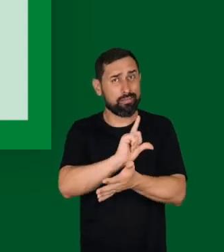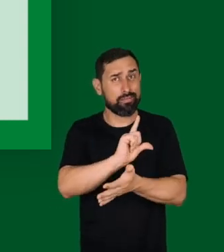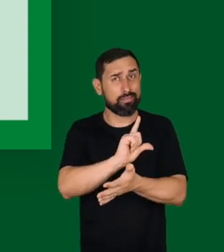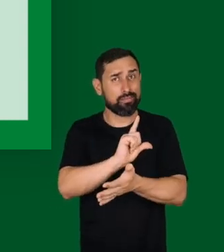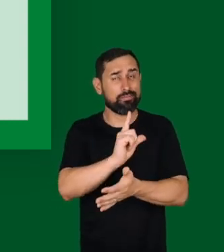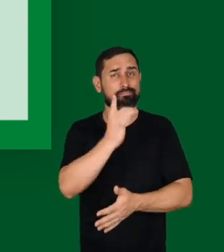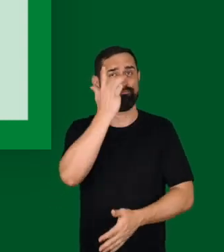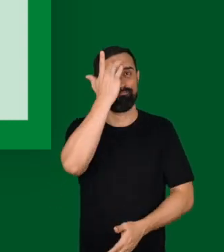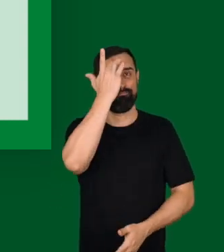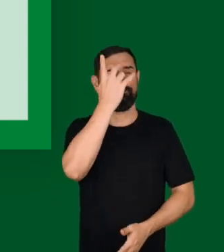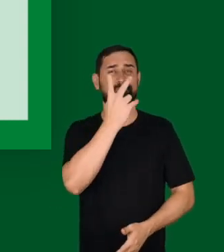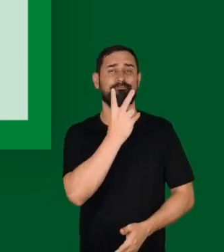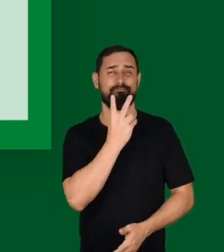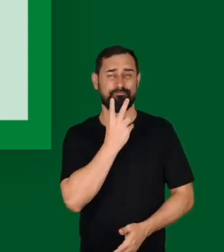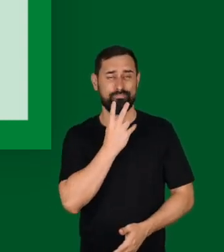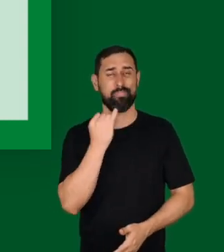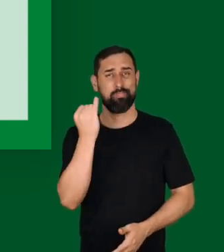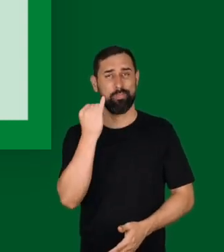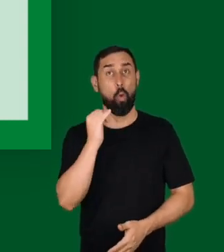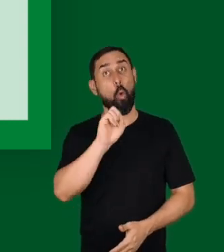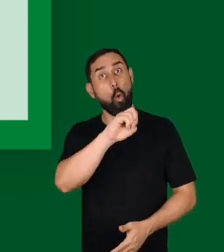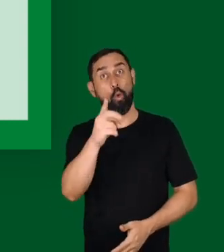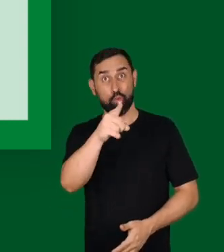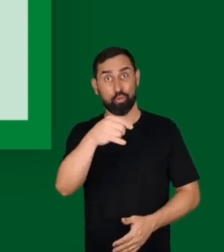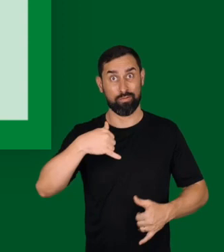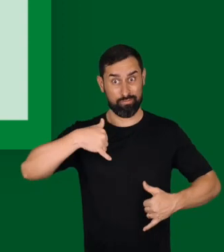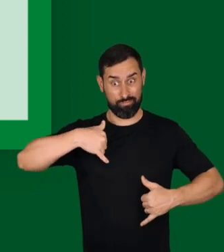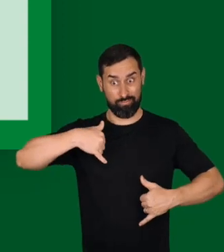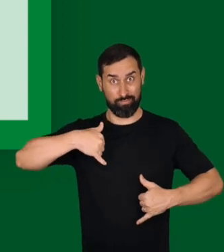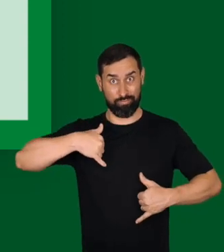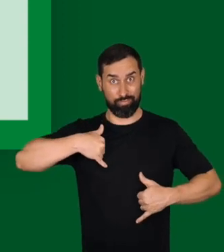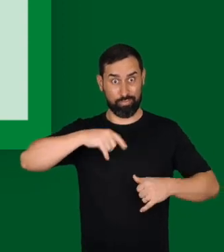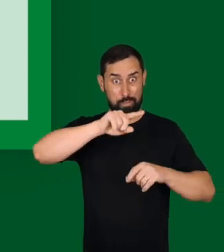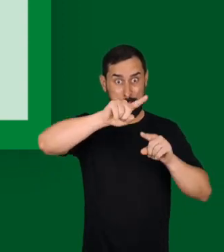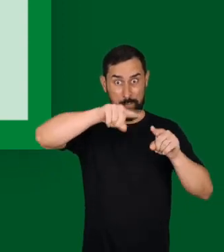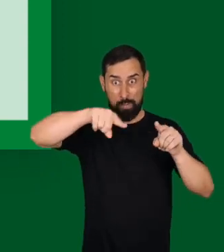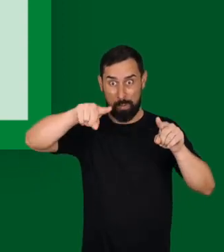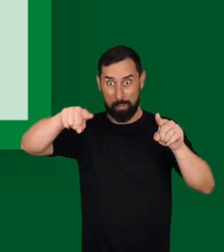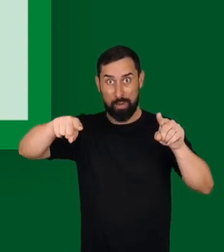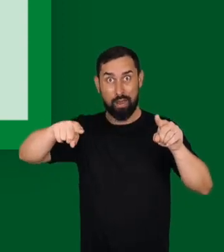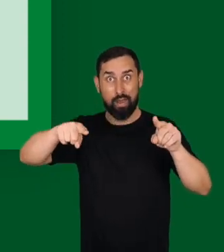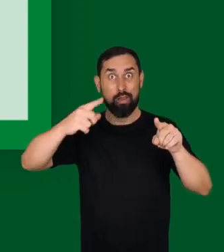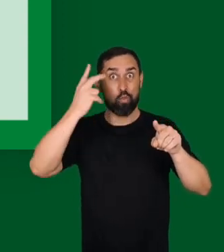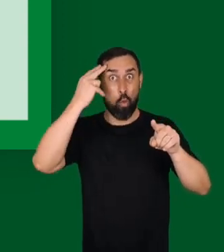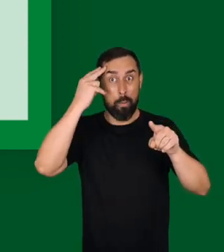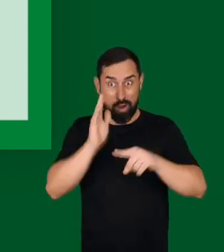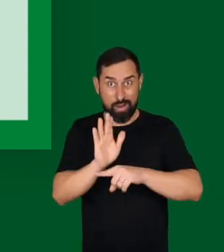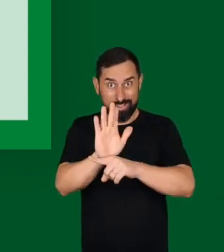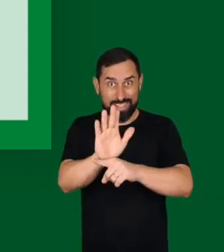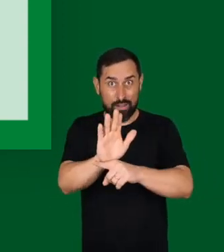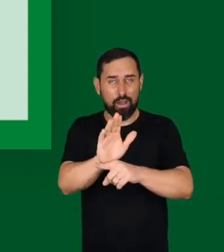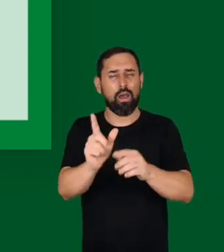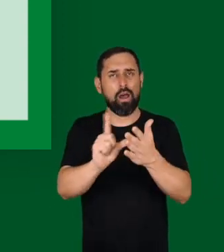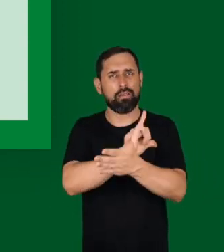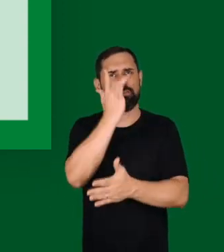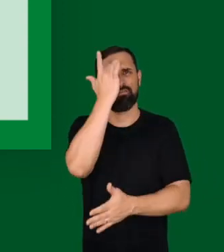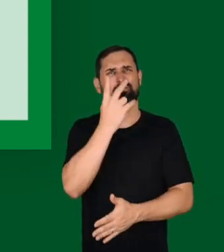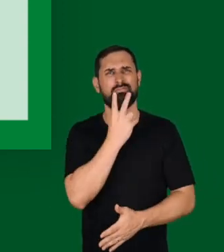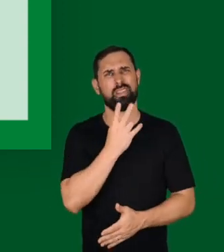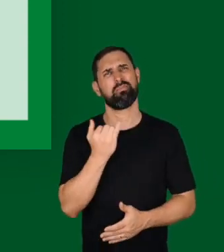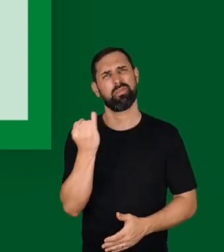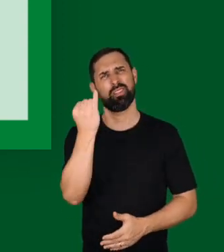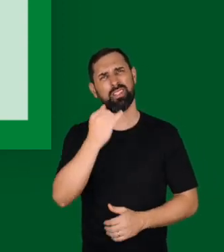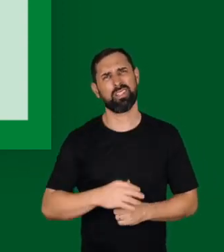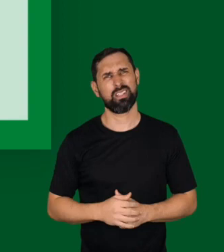dor. Então é interessante que você, antes de começar a estimulação, ou antes de você fazer uma cardioversão sincronizada, que